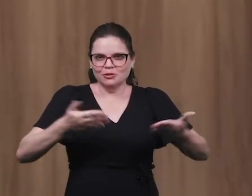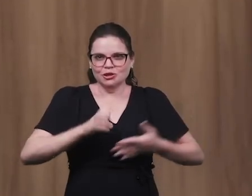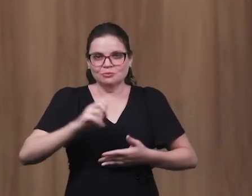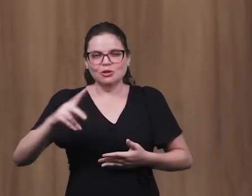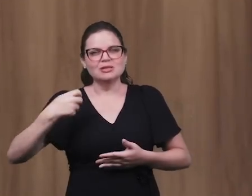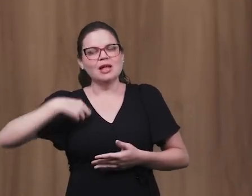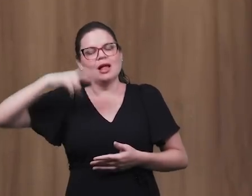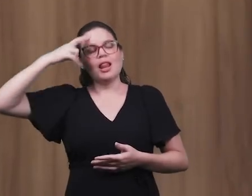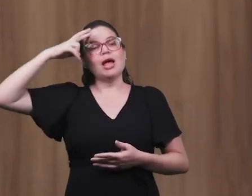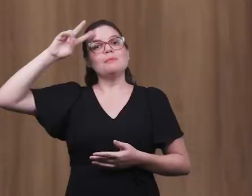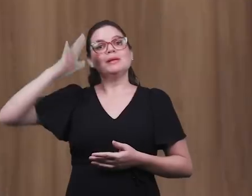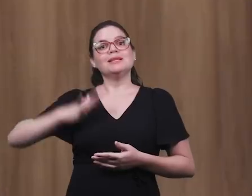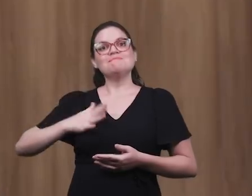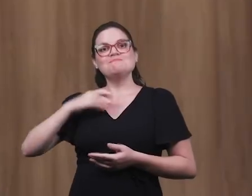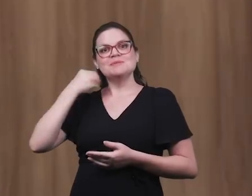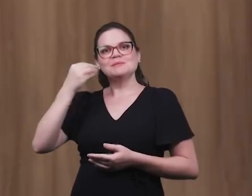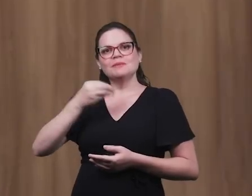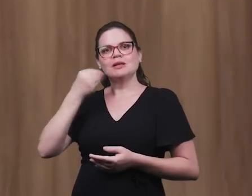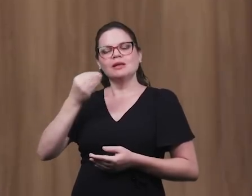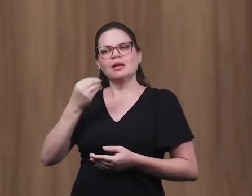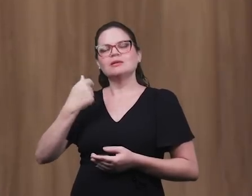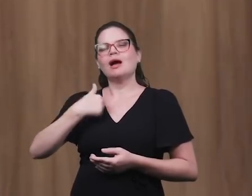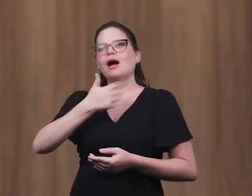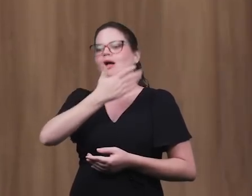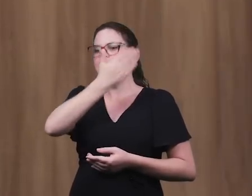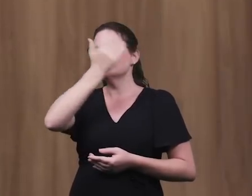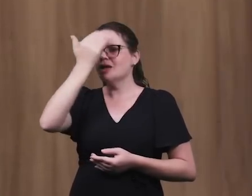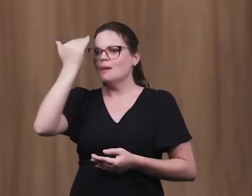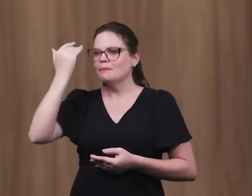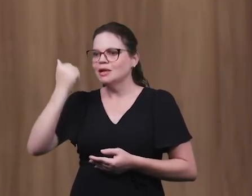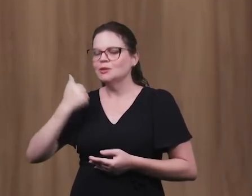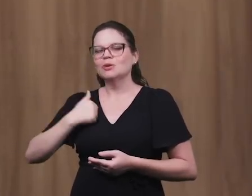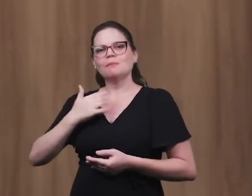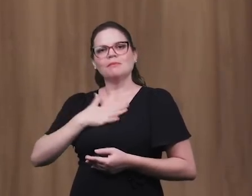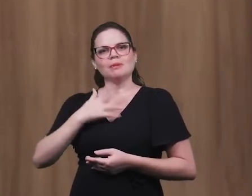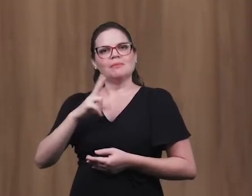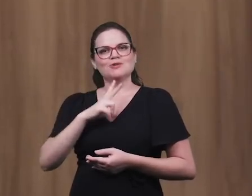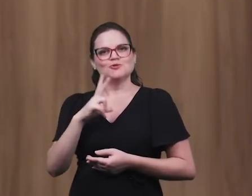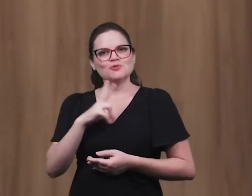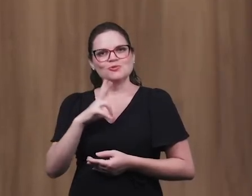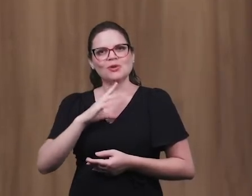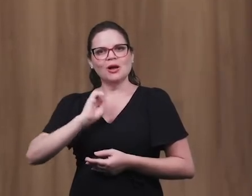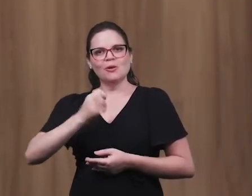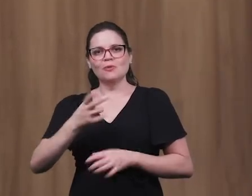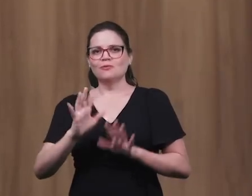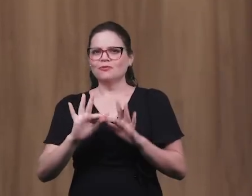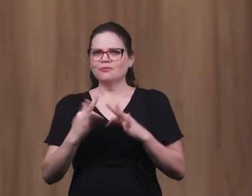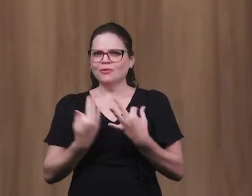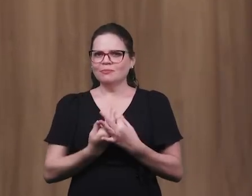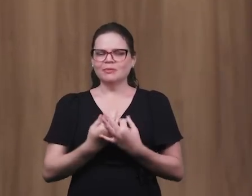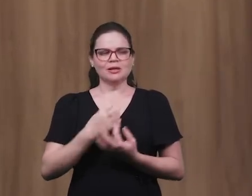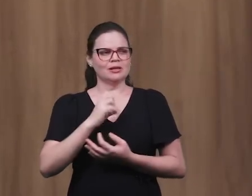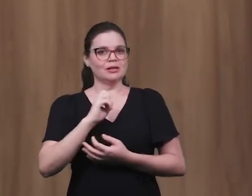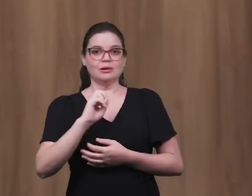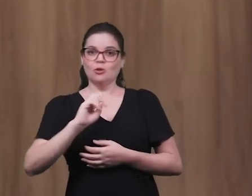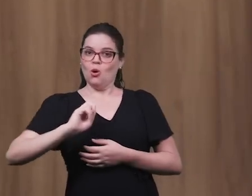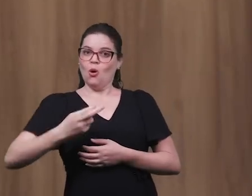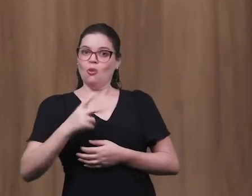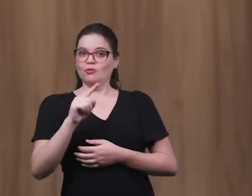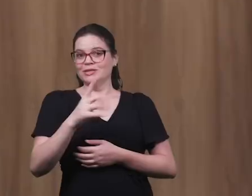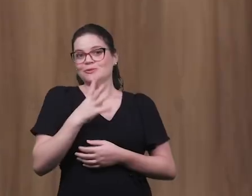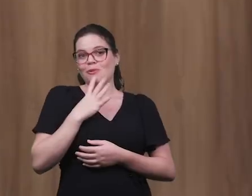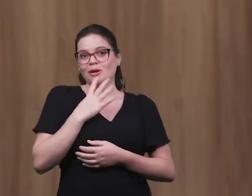de uma experiência de sabedoria que você viveu, pessoal ou familiar, ou de alguém da sua igreja, um